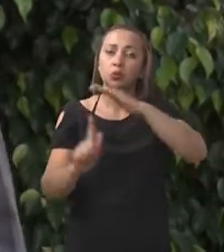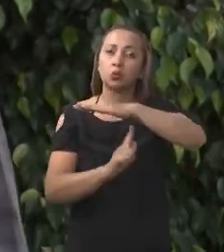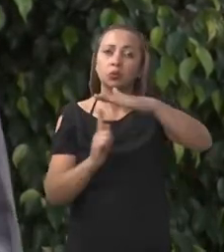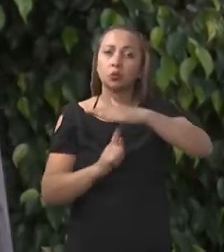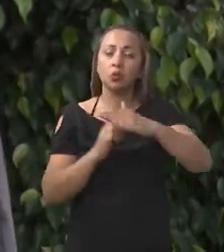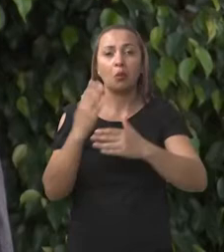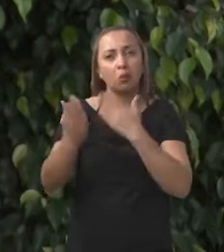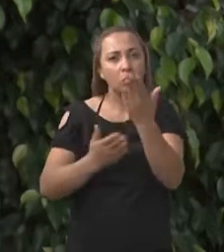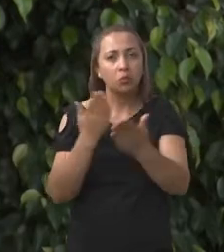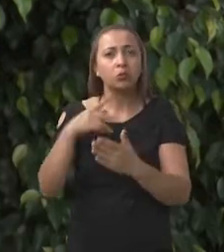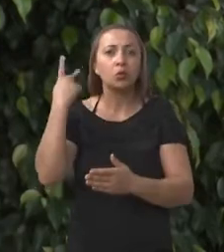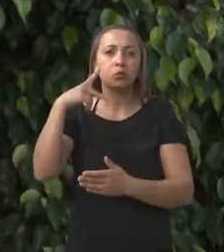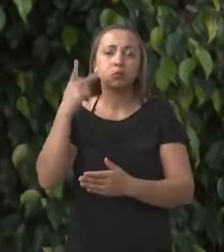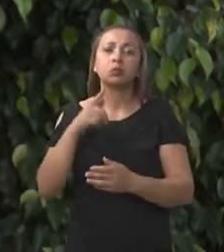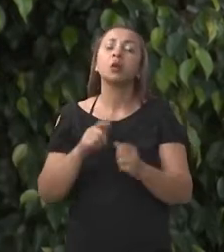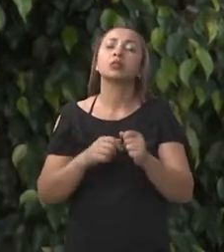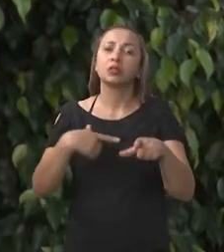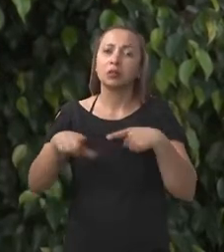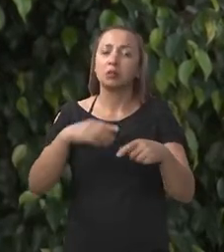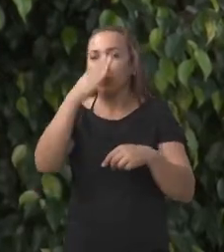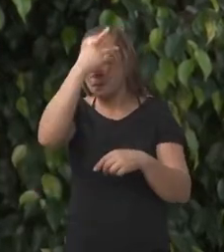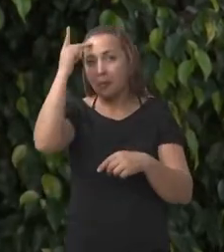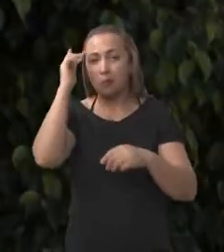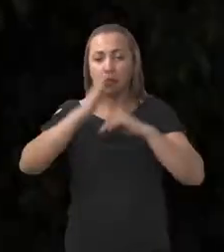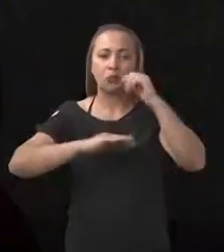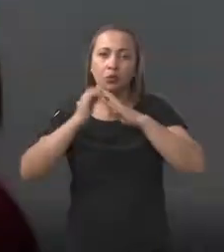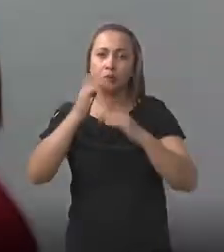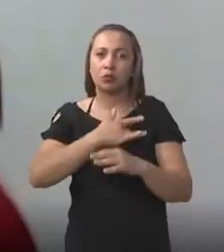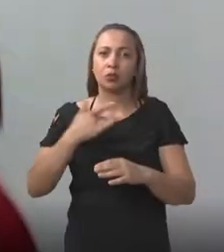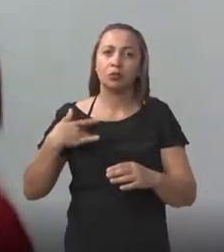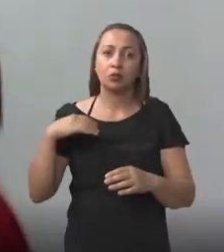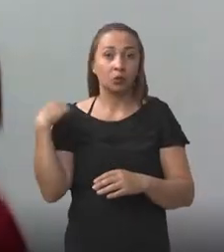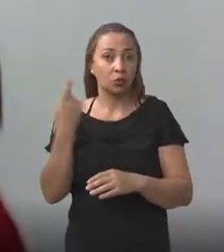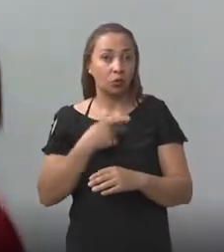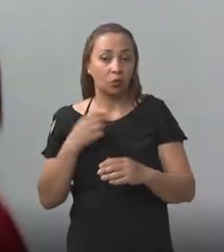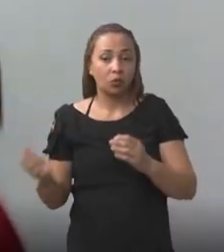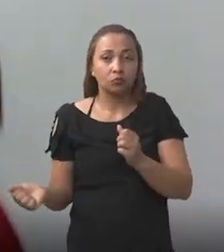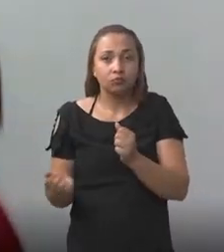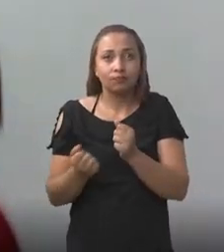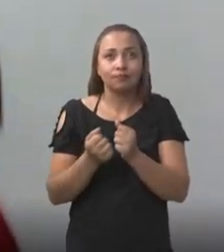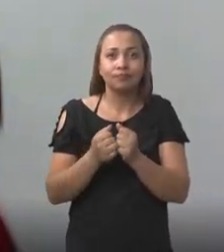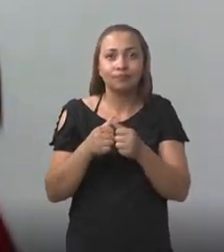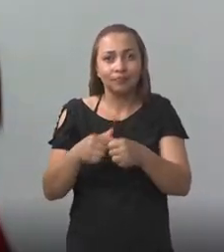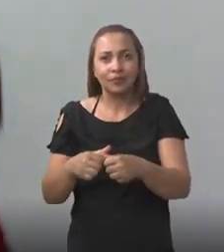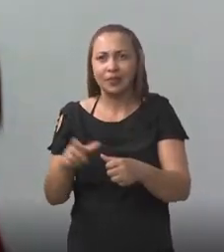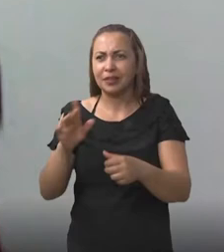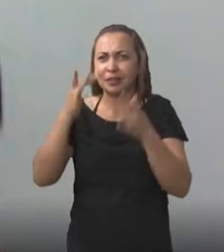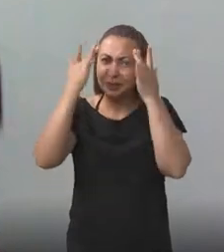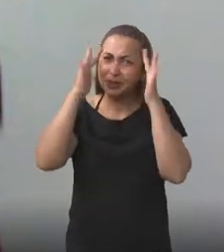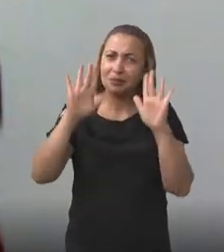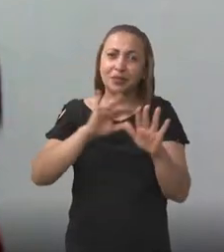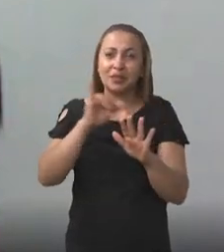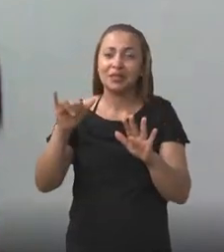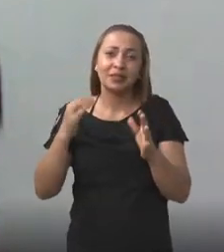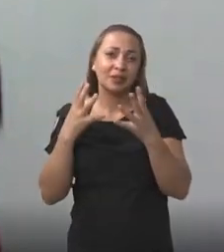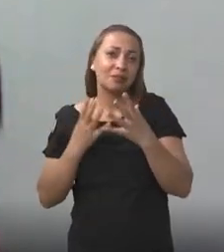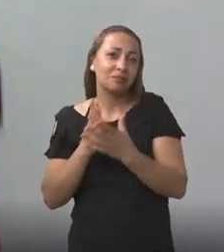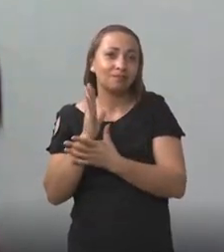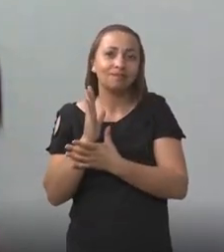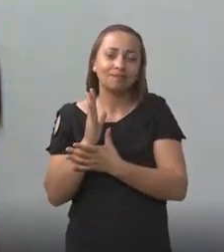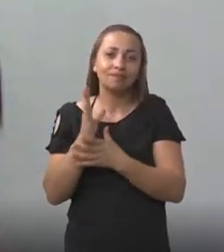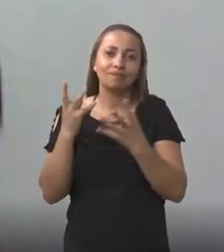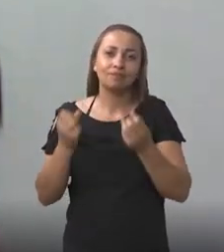gestores propondo políticas de atenção à saúde a esses trabalhadores. A gente fez, submeteu, né, foi evento, nem sabia também se ia